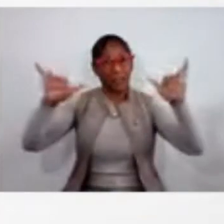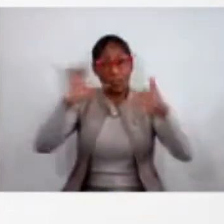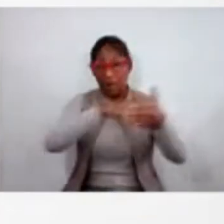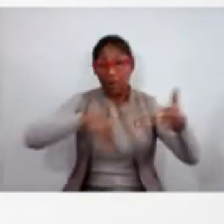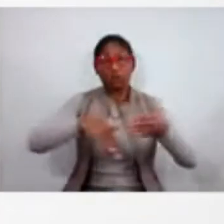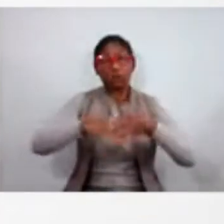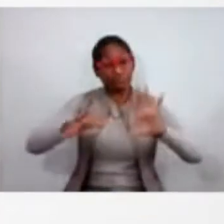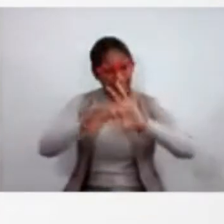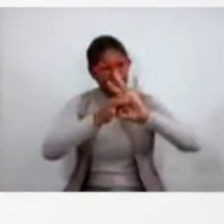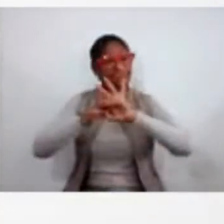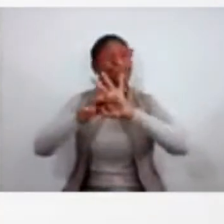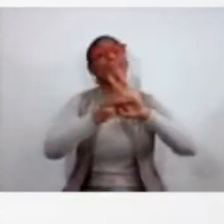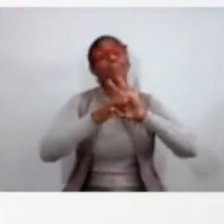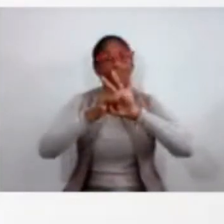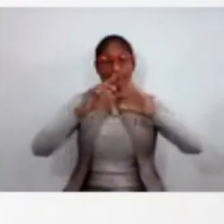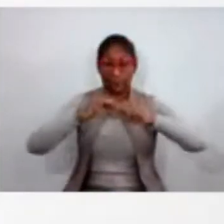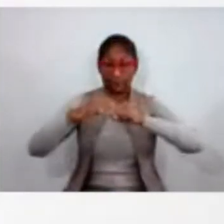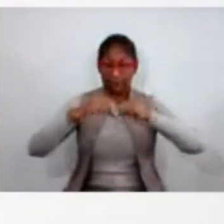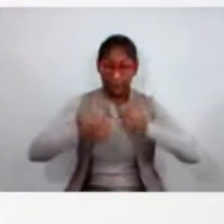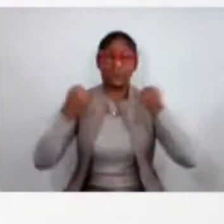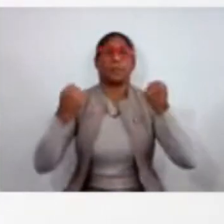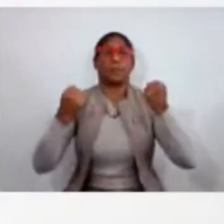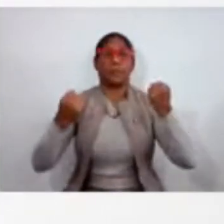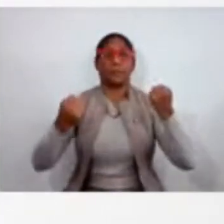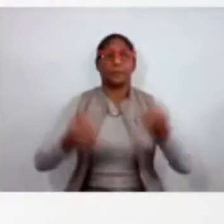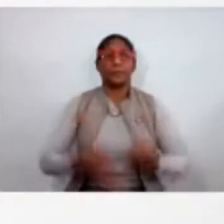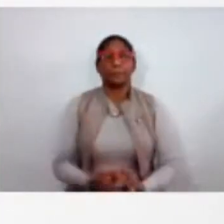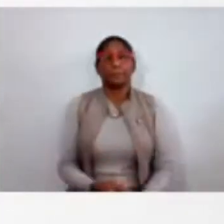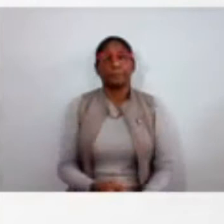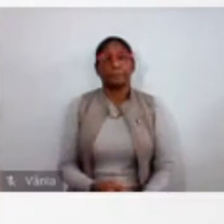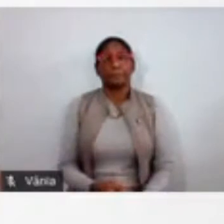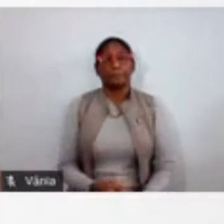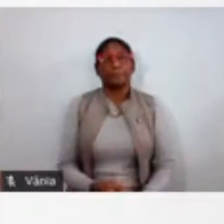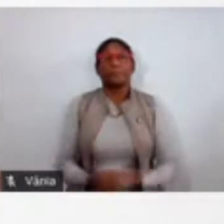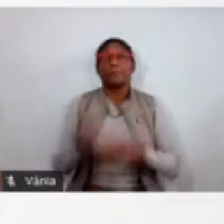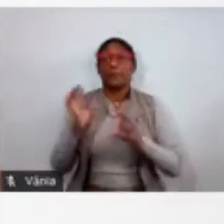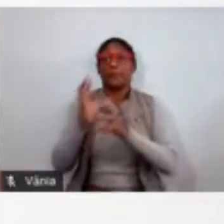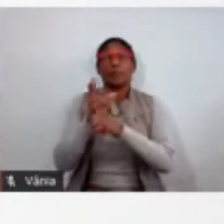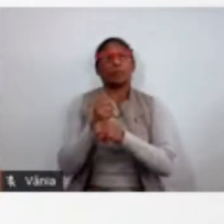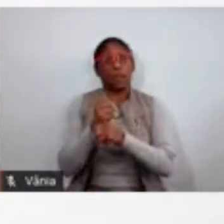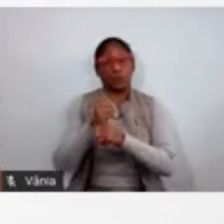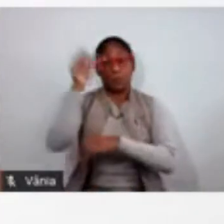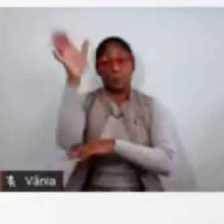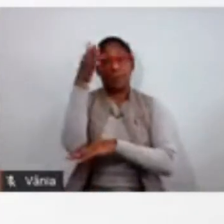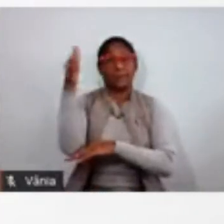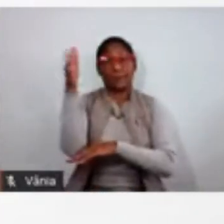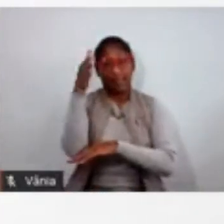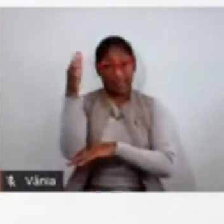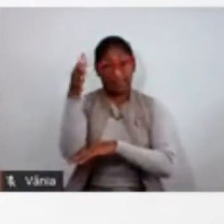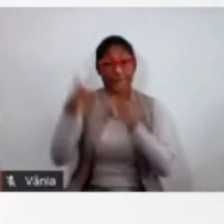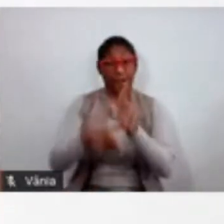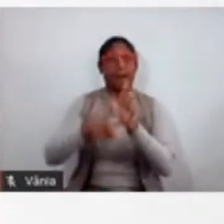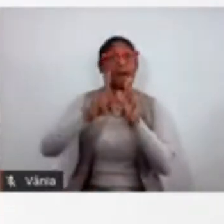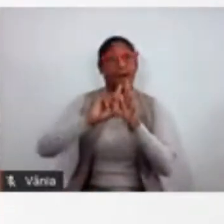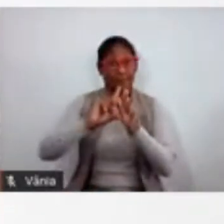junto conosco no enfrentamento ao coronavírus. Antes de apresentar o resultado final das bandeiras, né, eu